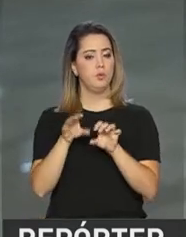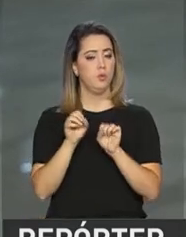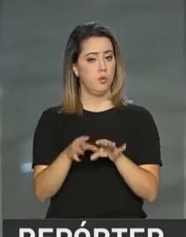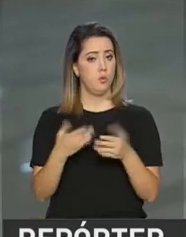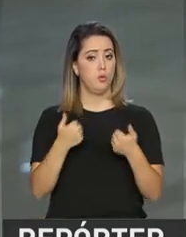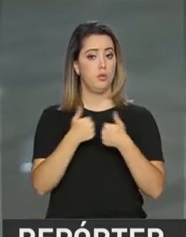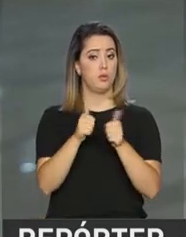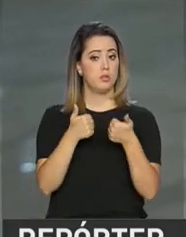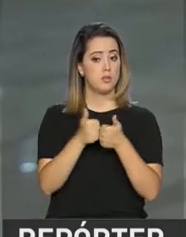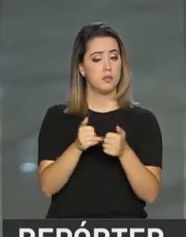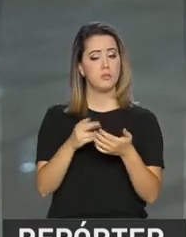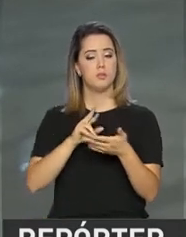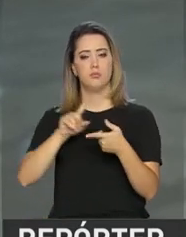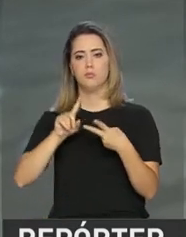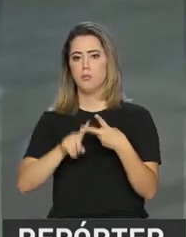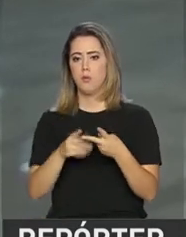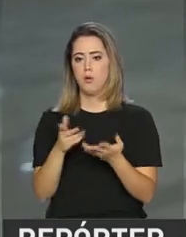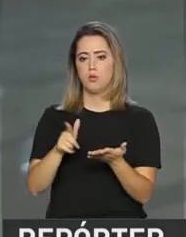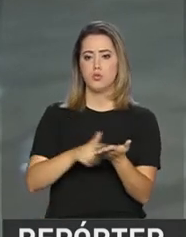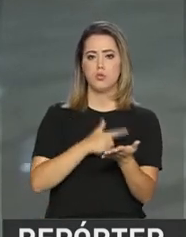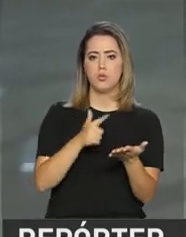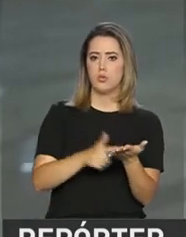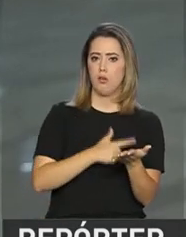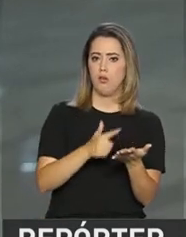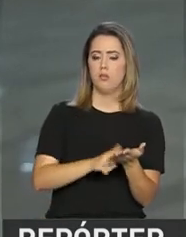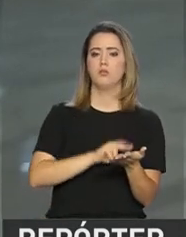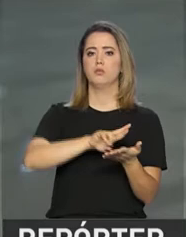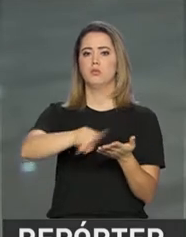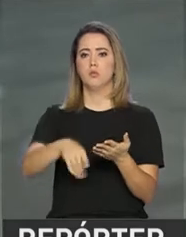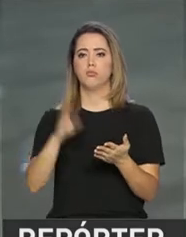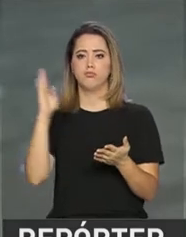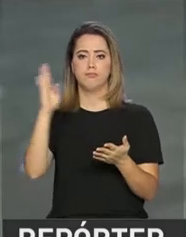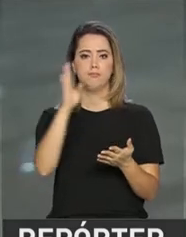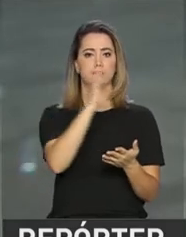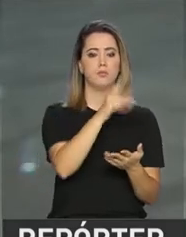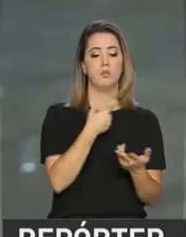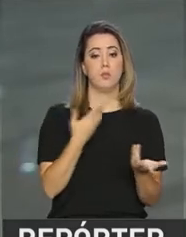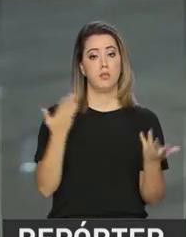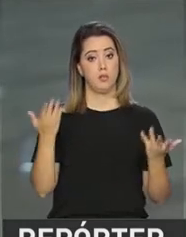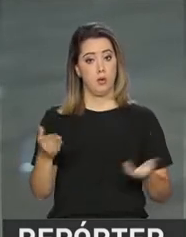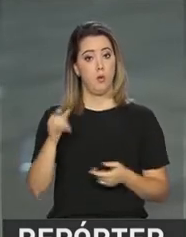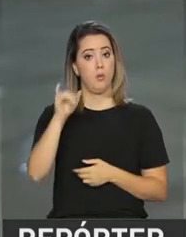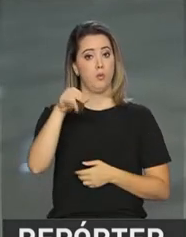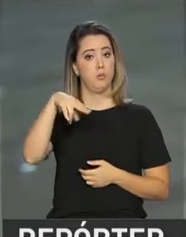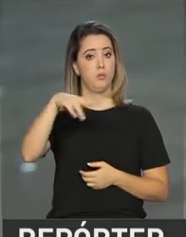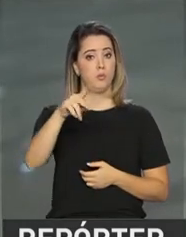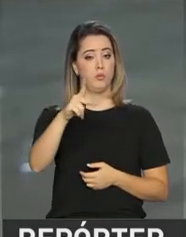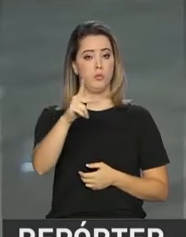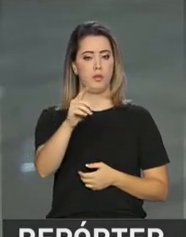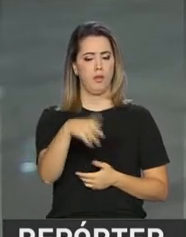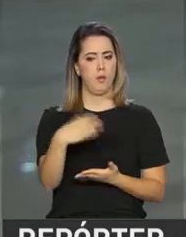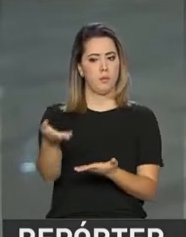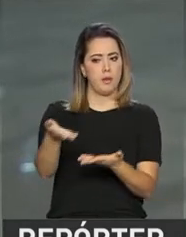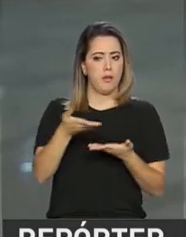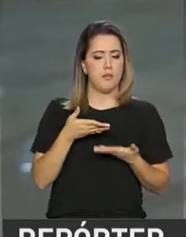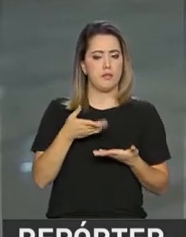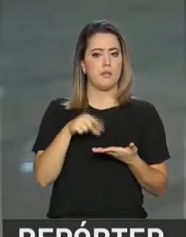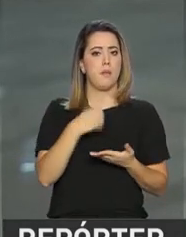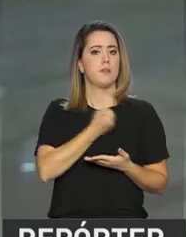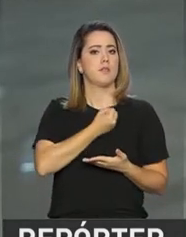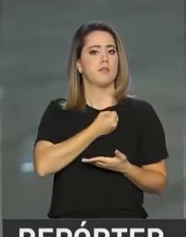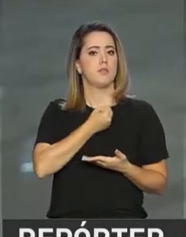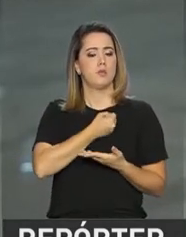distribuição de livros ea instalação de bibliotecas do inep é o que é o responsável por reunir receber esses dados do censo escolar